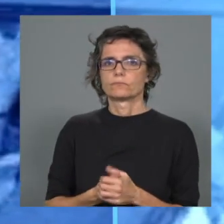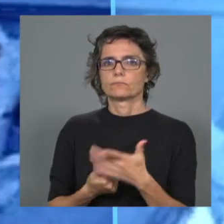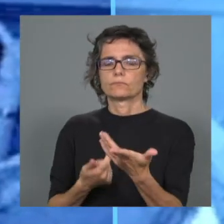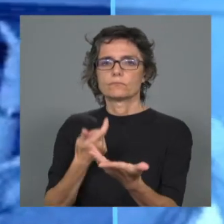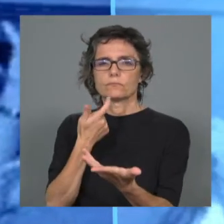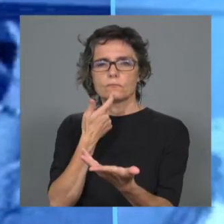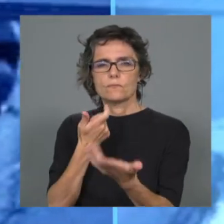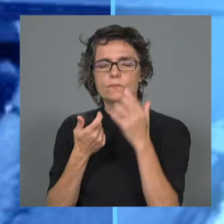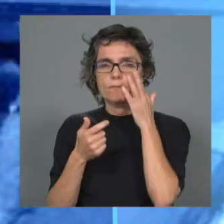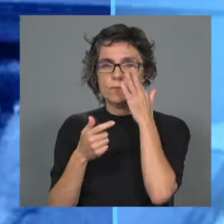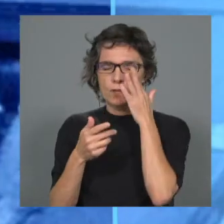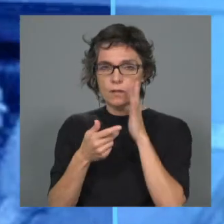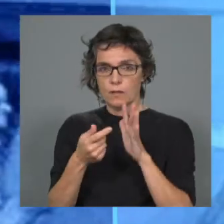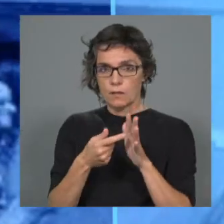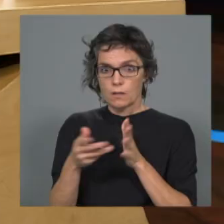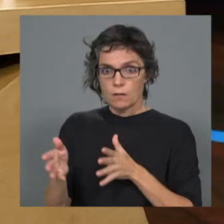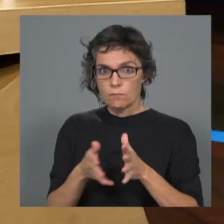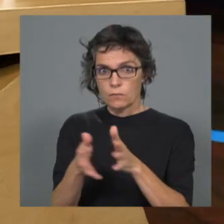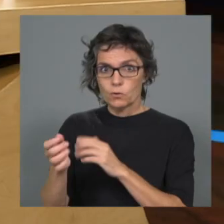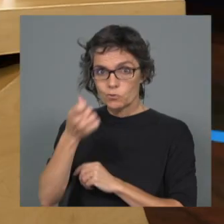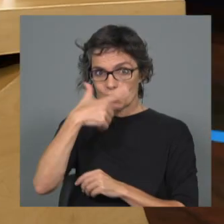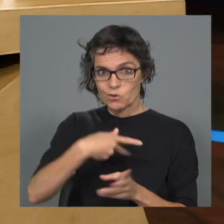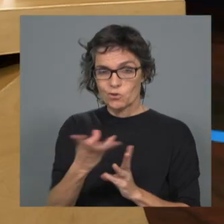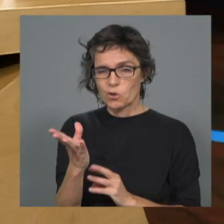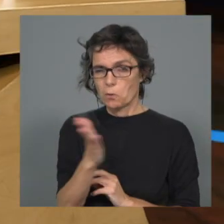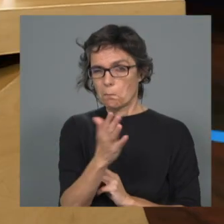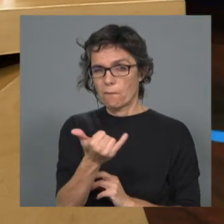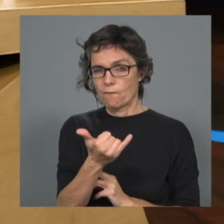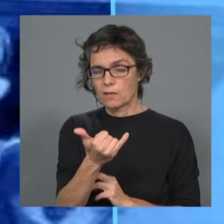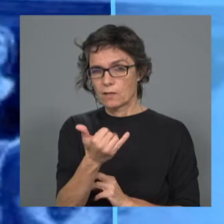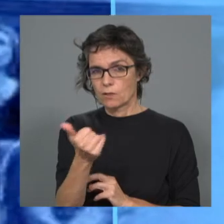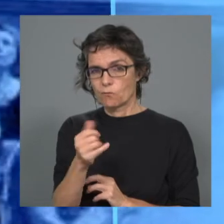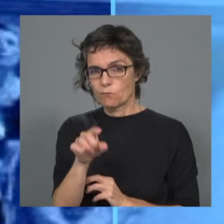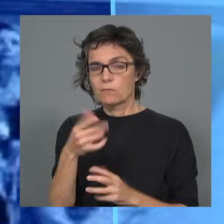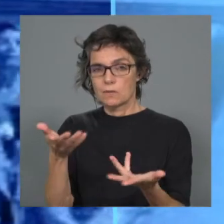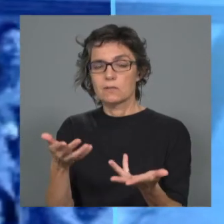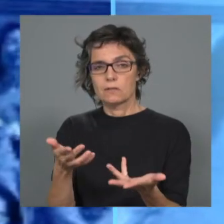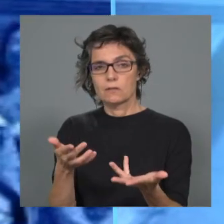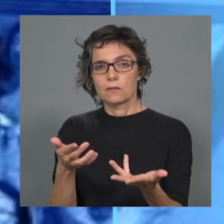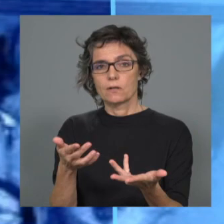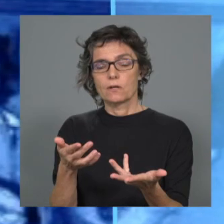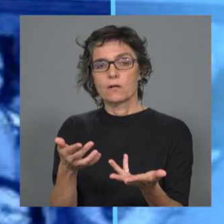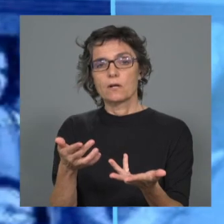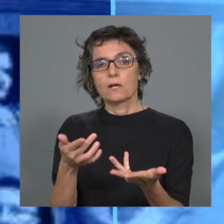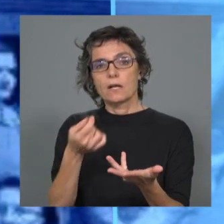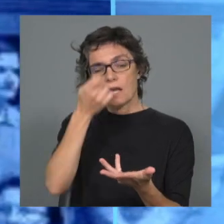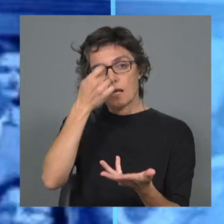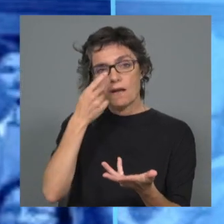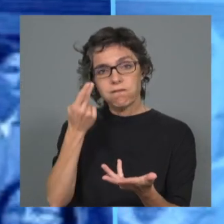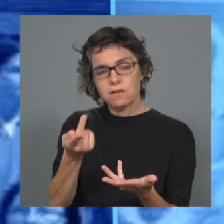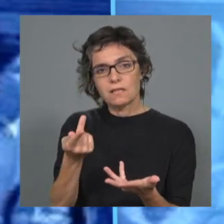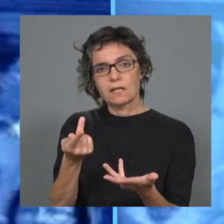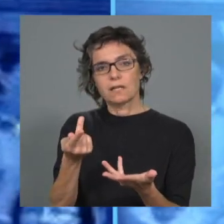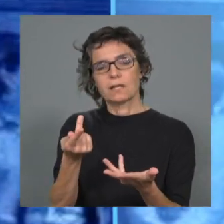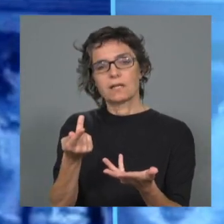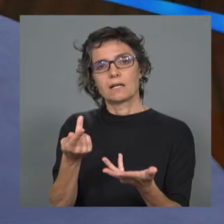de 22 mil percursos, 1000 histórias, que a história de cada um, de facto, descreve a vida, mas não torna as pessoas